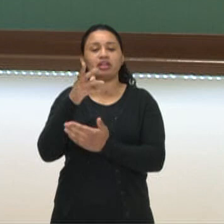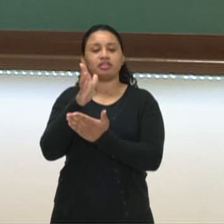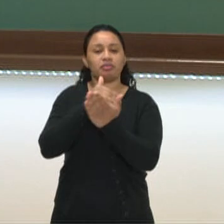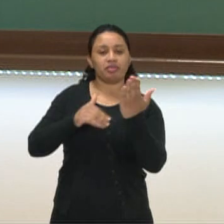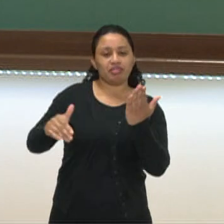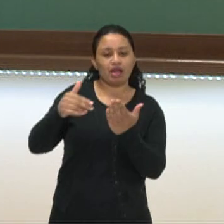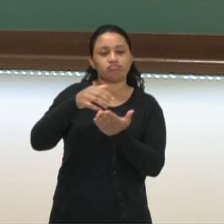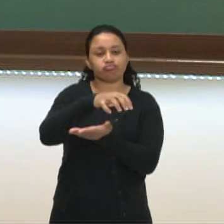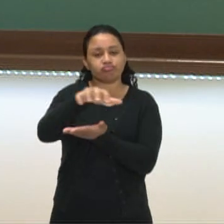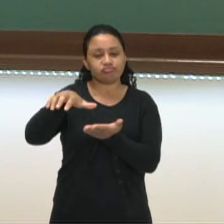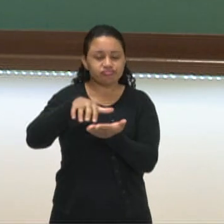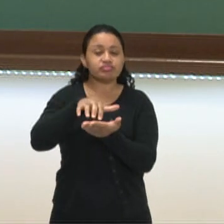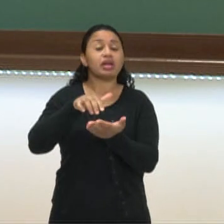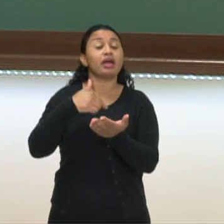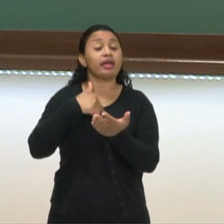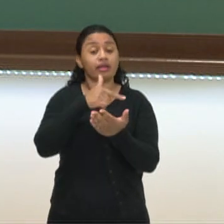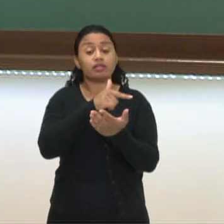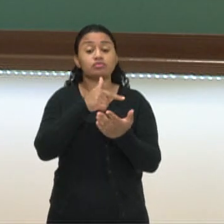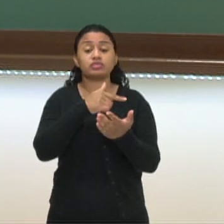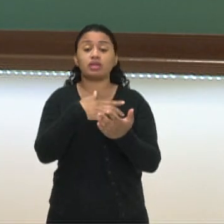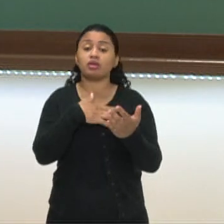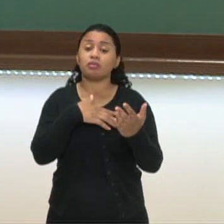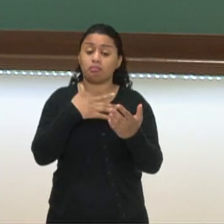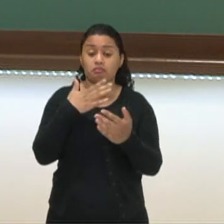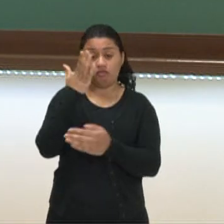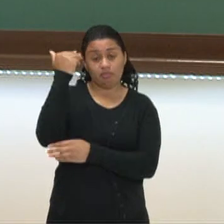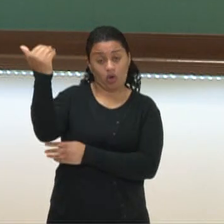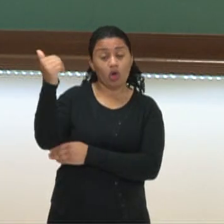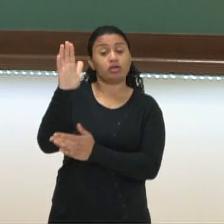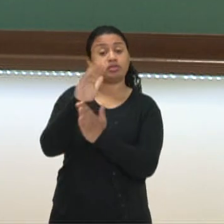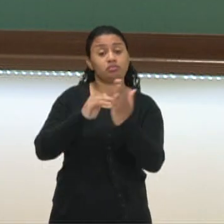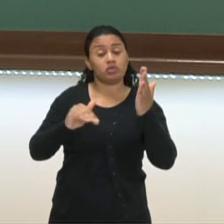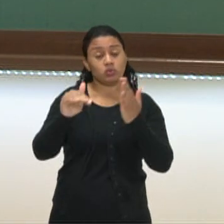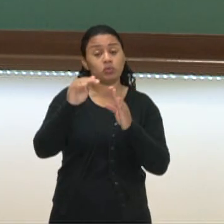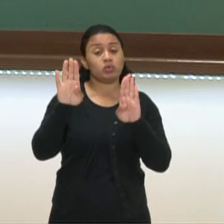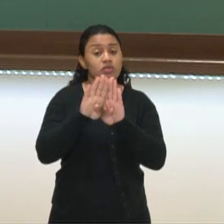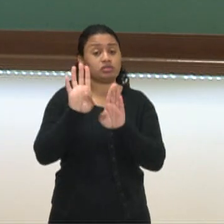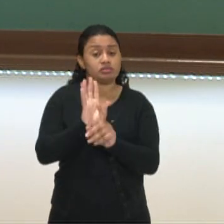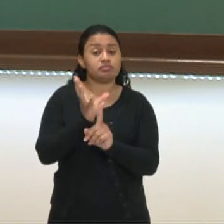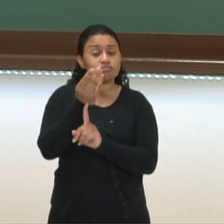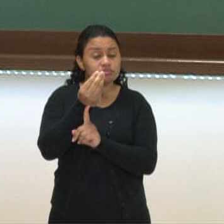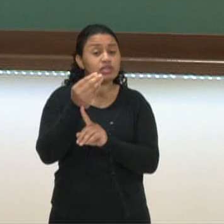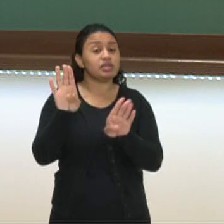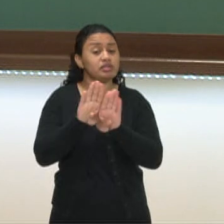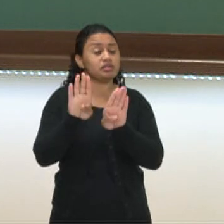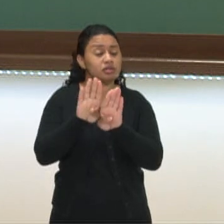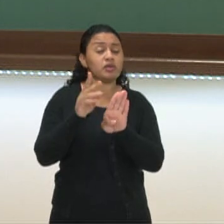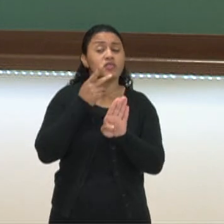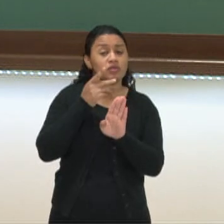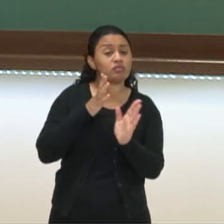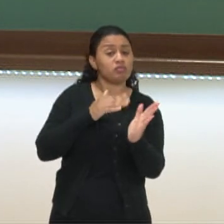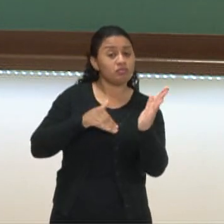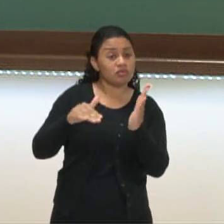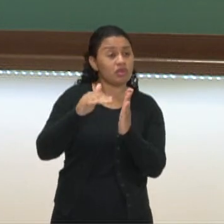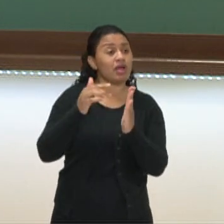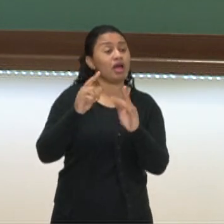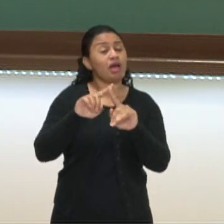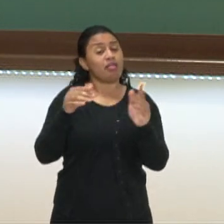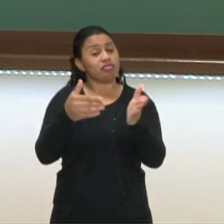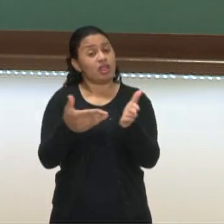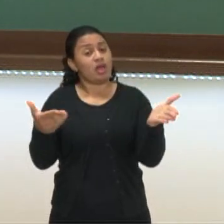foi uma grande pintora e foi vamos colocar, uma grande promessa da pintura, que até hoje ela é muito